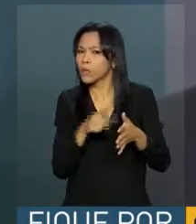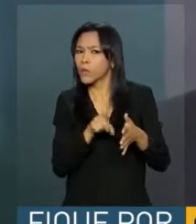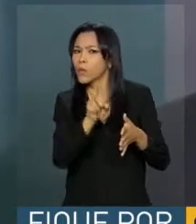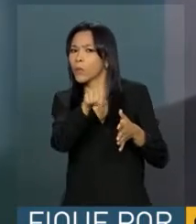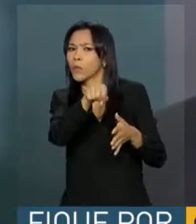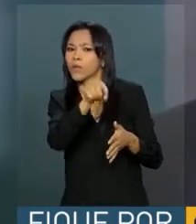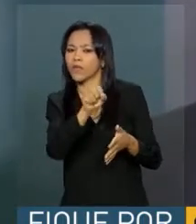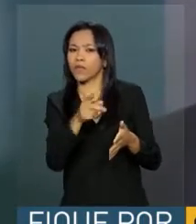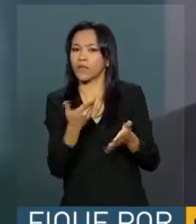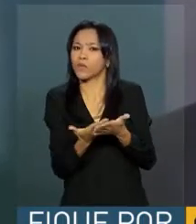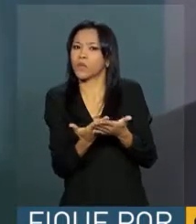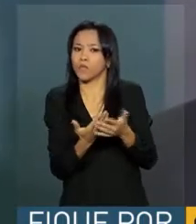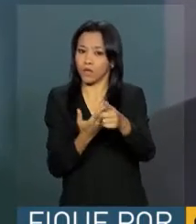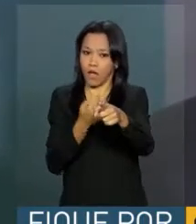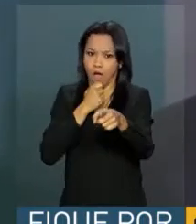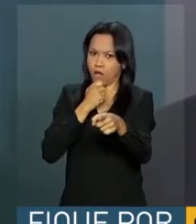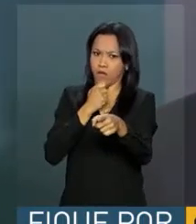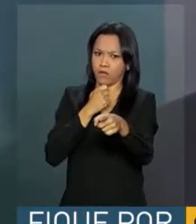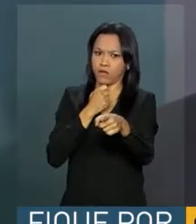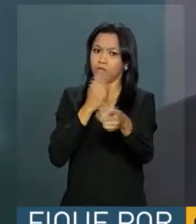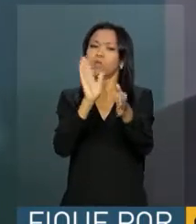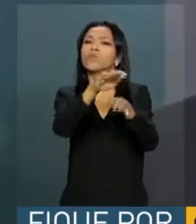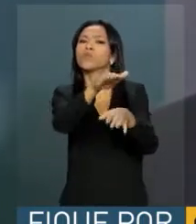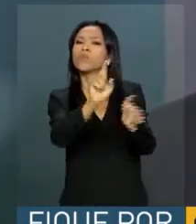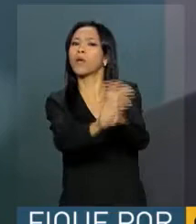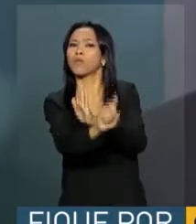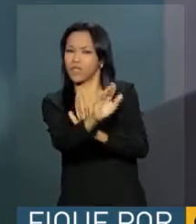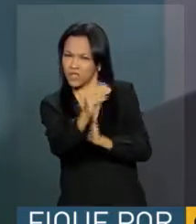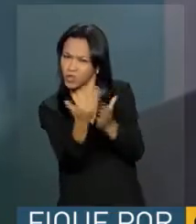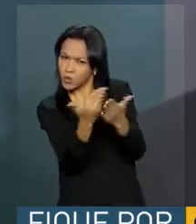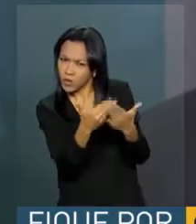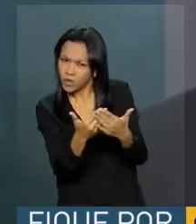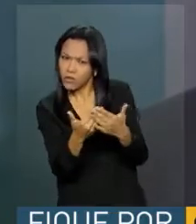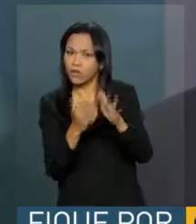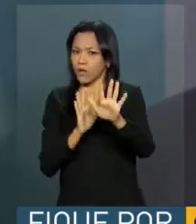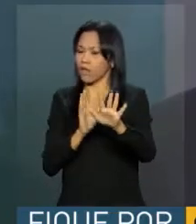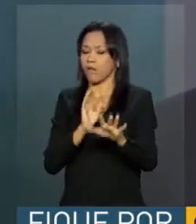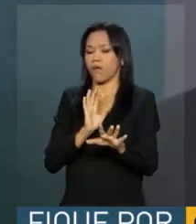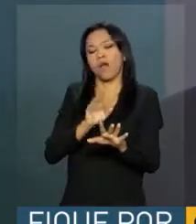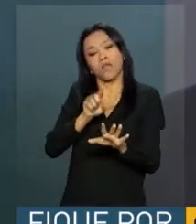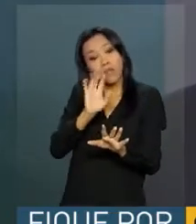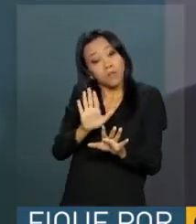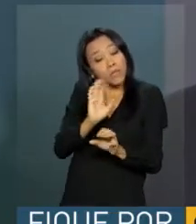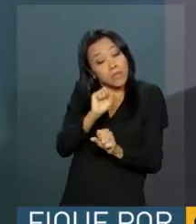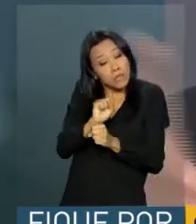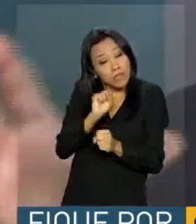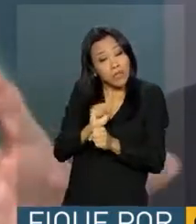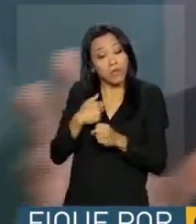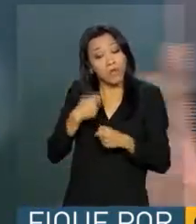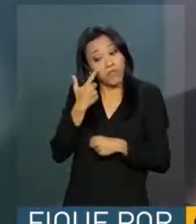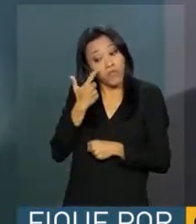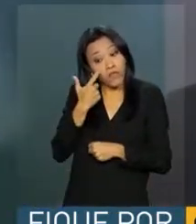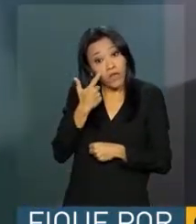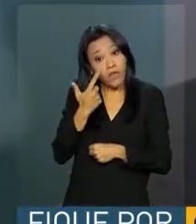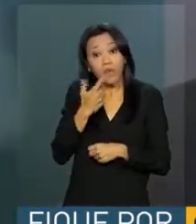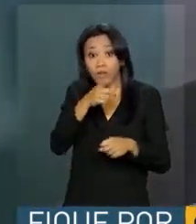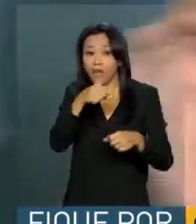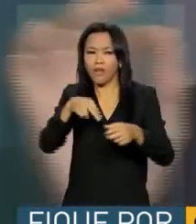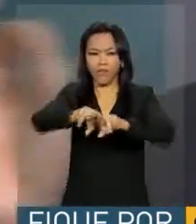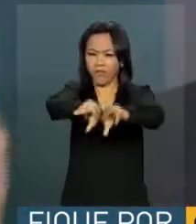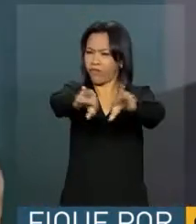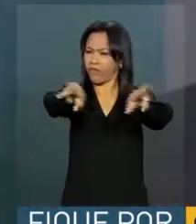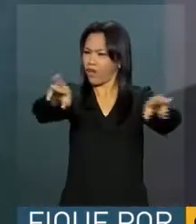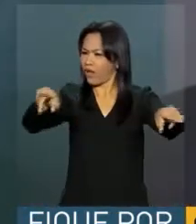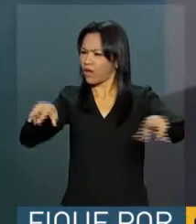Não, definido não tem nada. O que exatamente está estudando? Ah, bom, isso aí eu próprio tenho que averiguar, porque existem estudos diversos